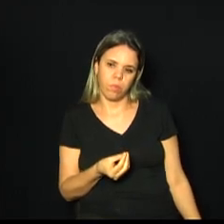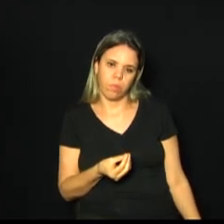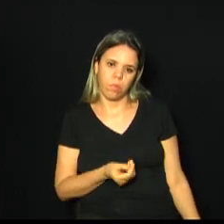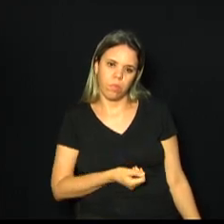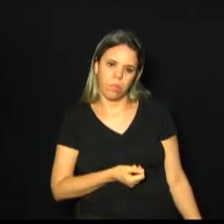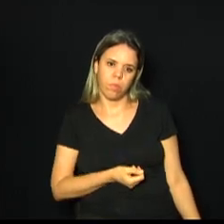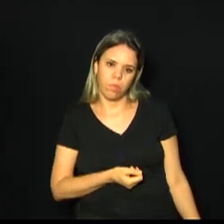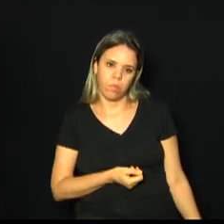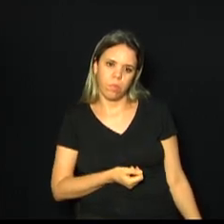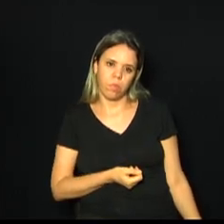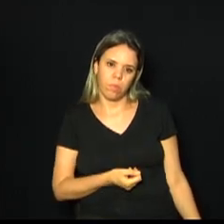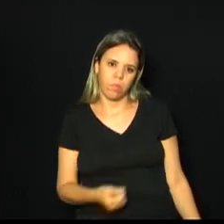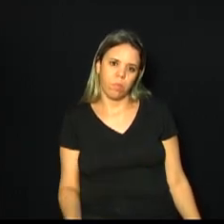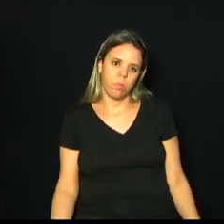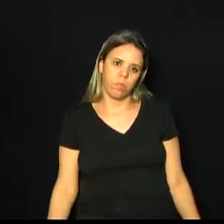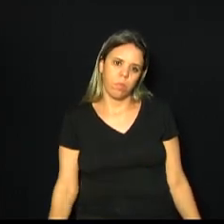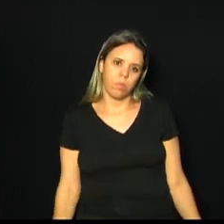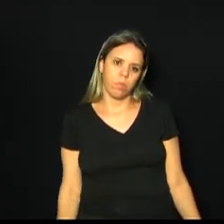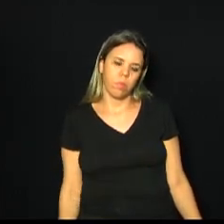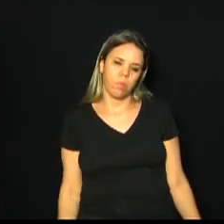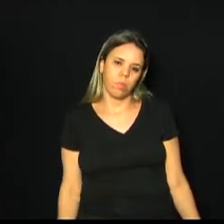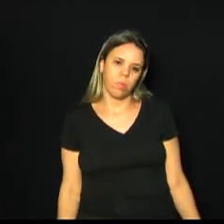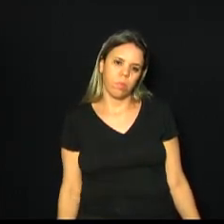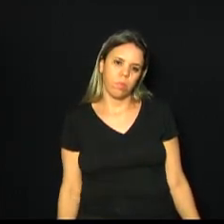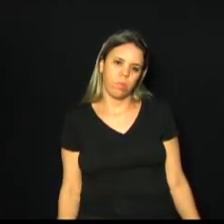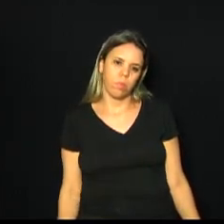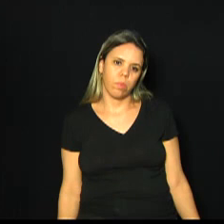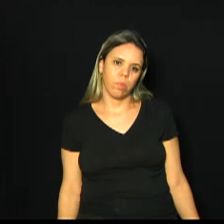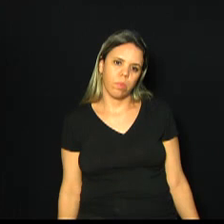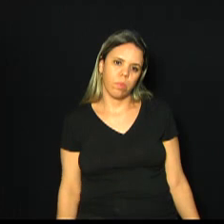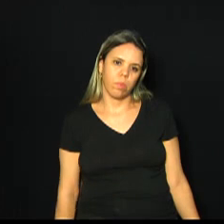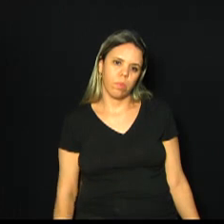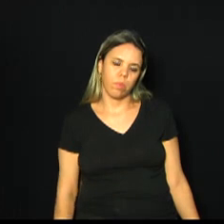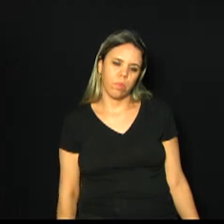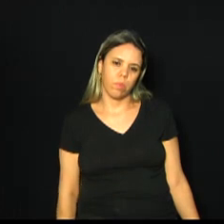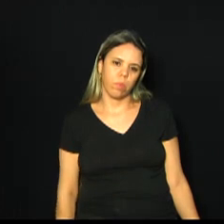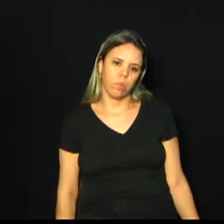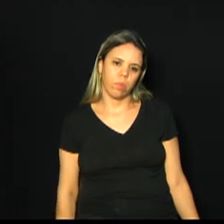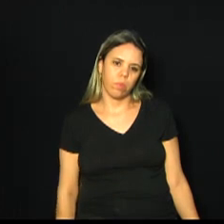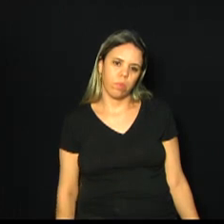Tá. Eu estou de costas para a câmera? Ah, tá. É.